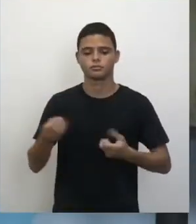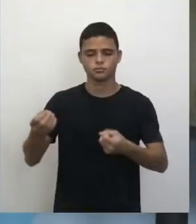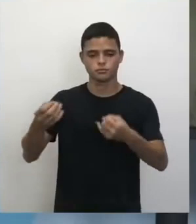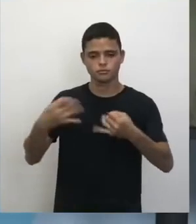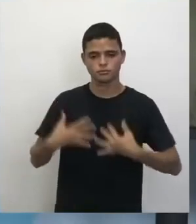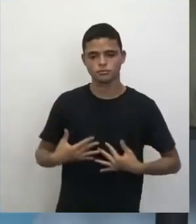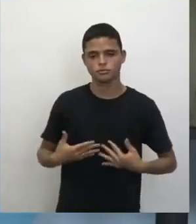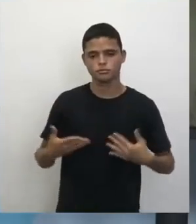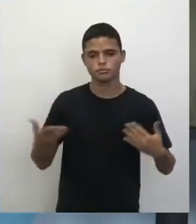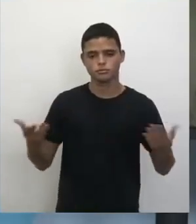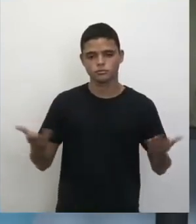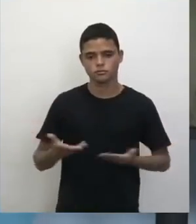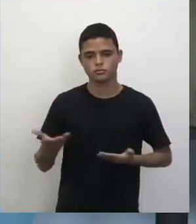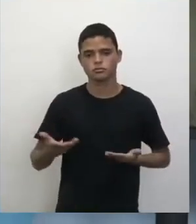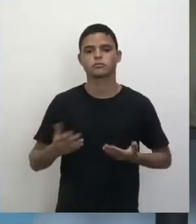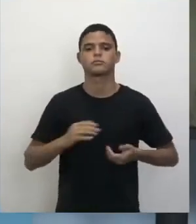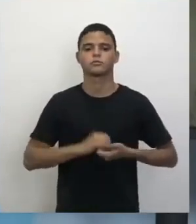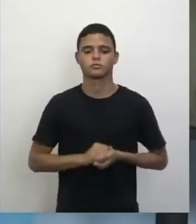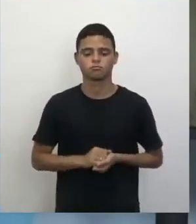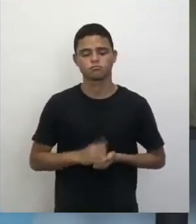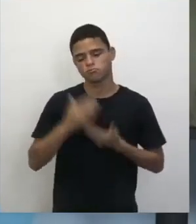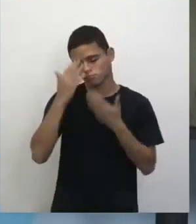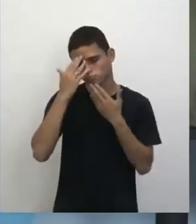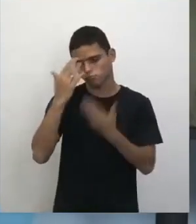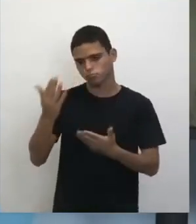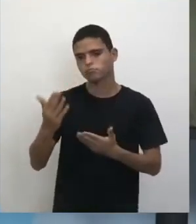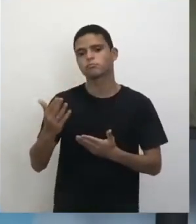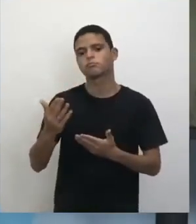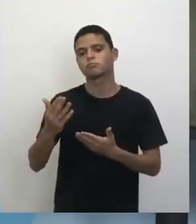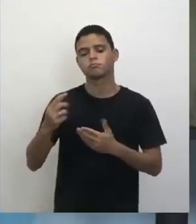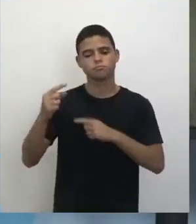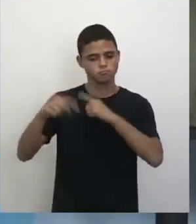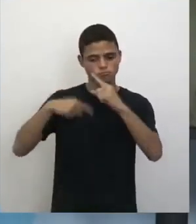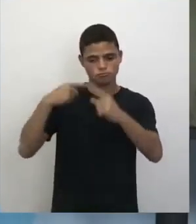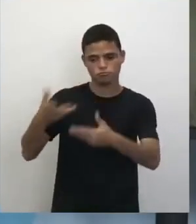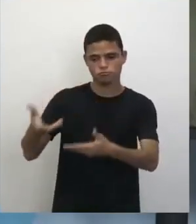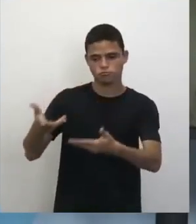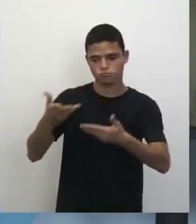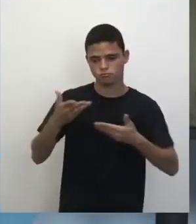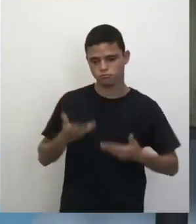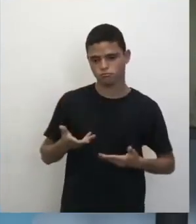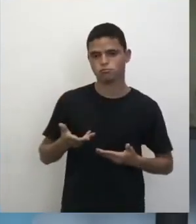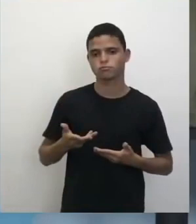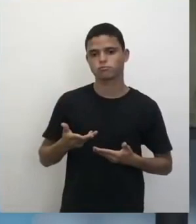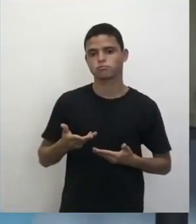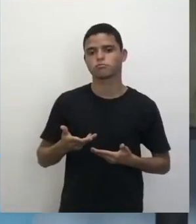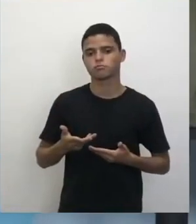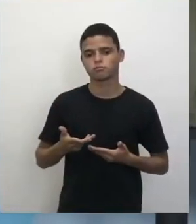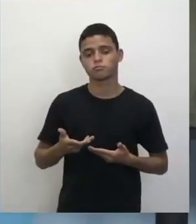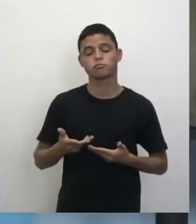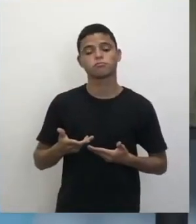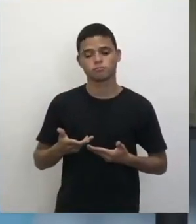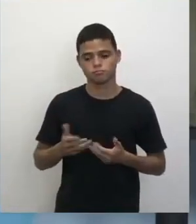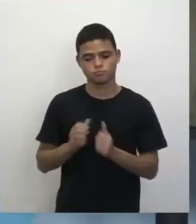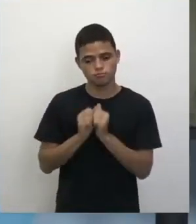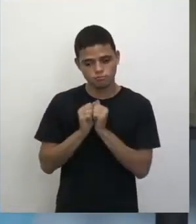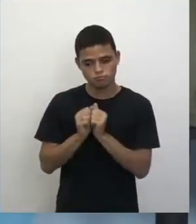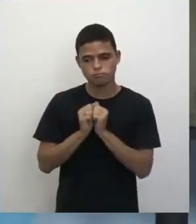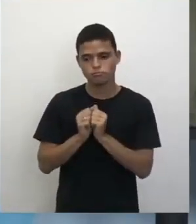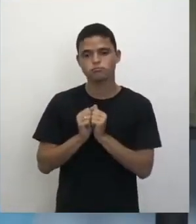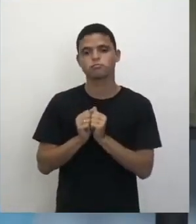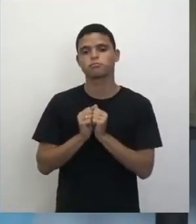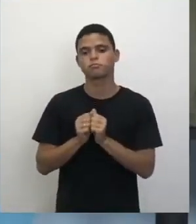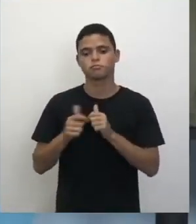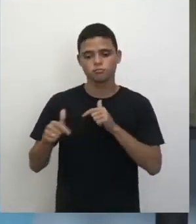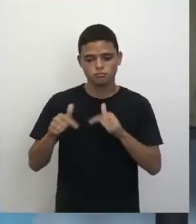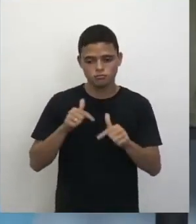assim, eu vou passar o contexto da aula, valeu, assim, acredito em outros momentos, se der também quero convidá-los, porque vai ficar convidá-lo para ficar muito o